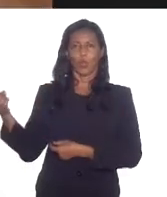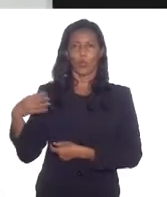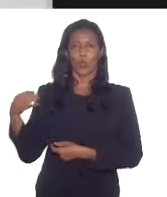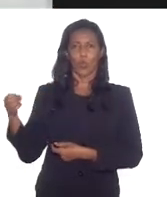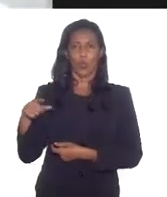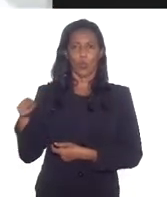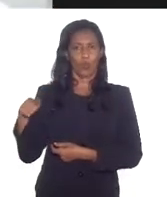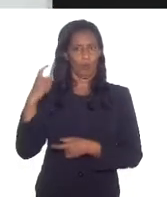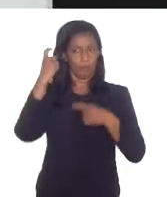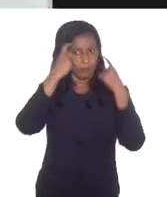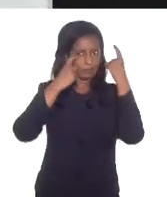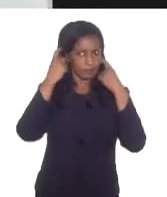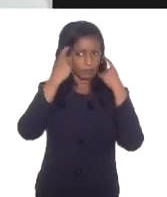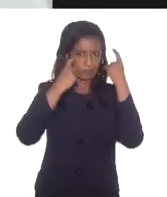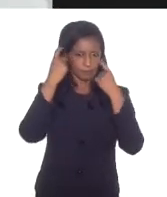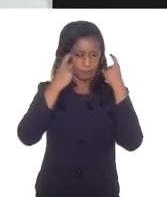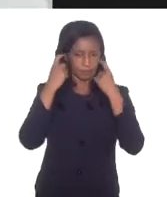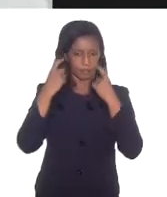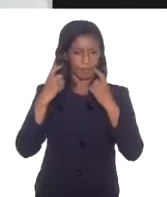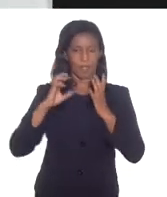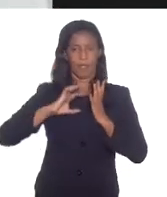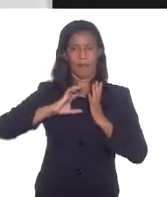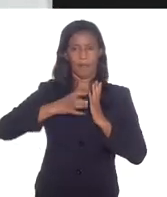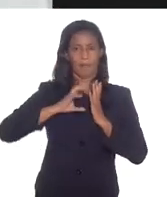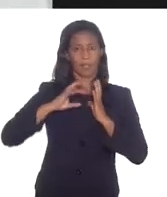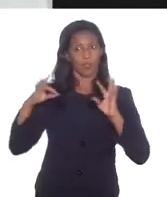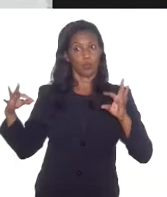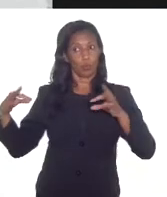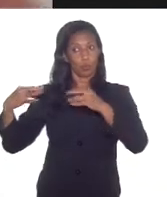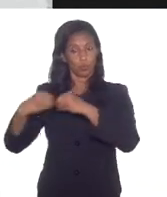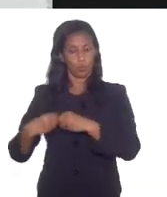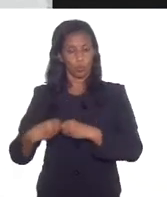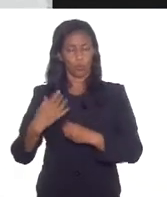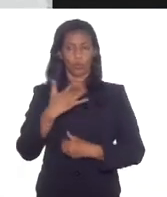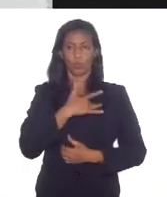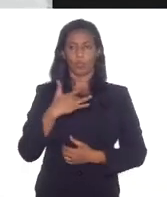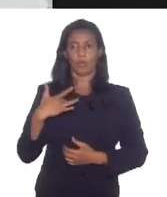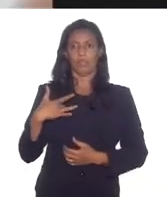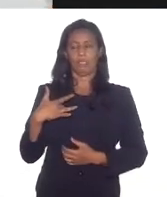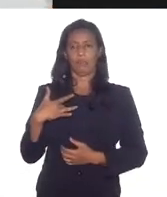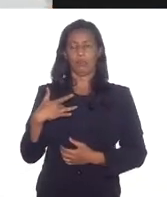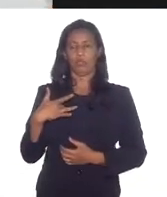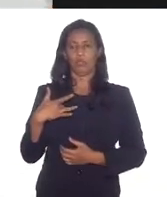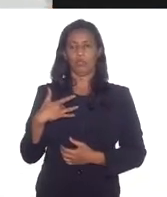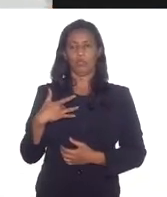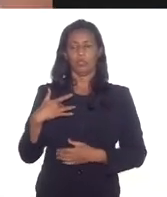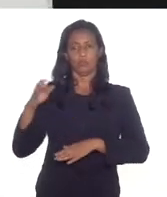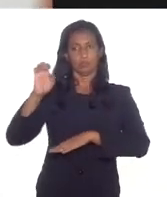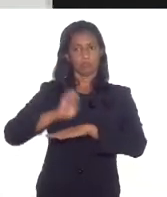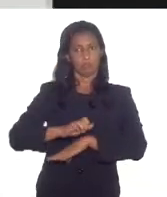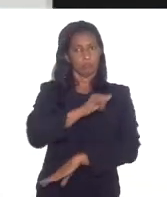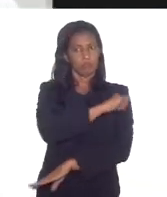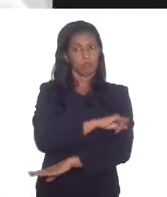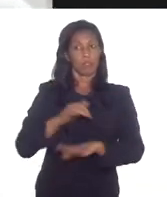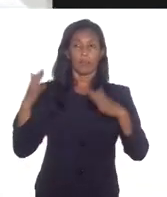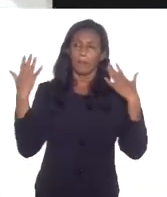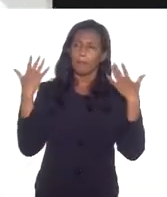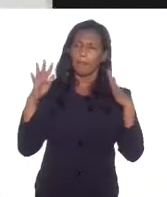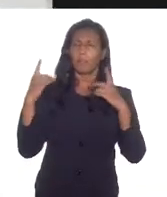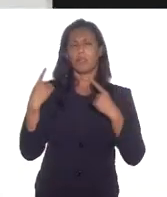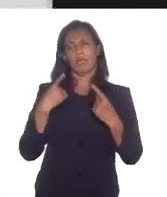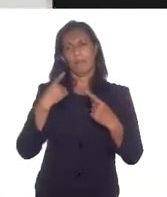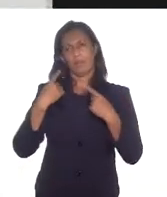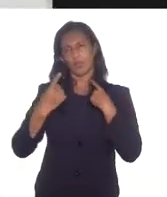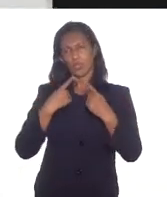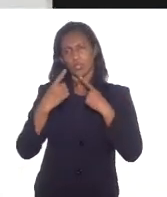muita preocupação da bancada, ou seja, do partido como um todo, com a saúde fiscal do Estado do Rio de Janeiro. E parabenizar aí pelo diálogo